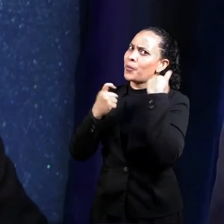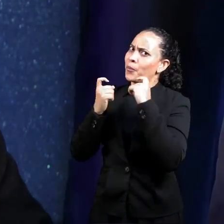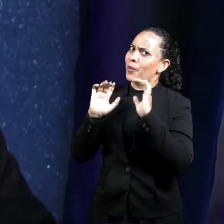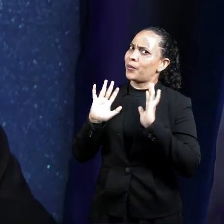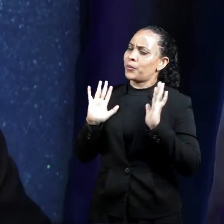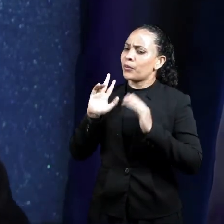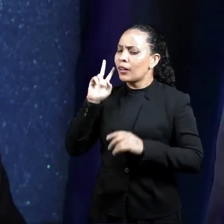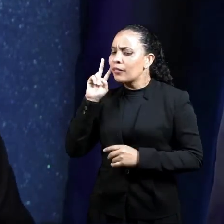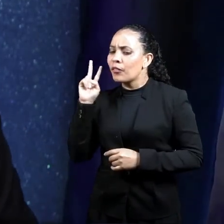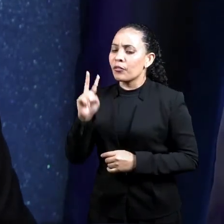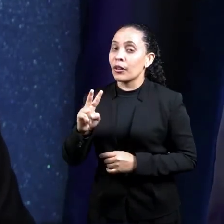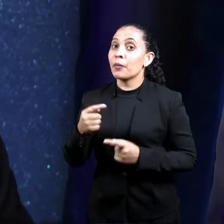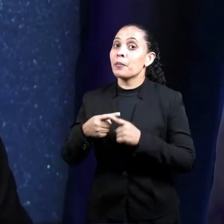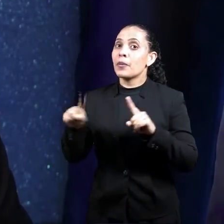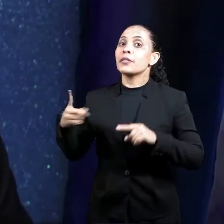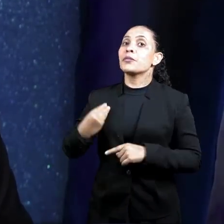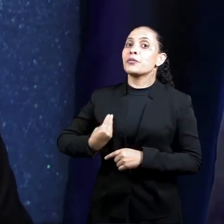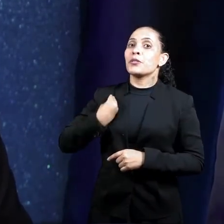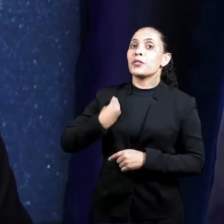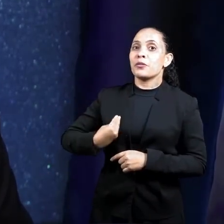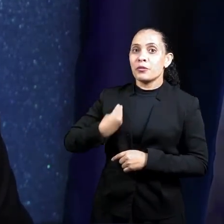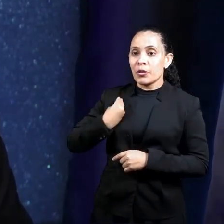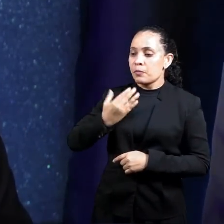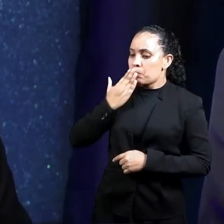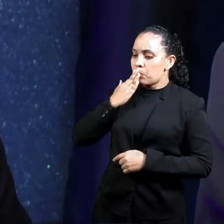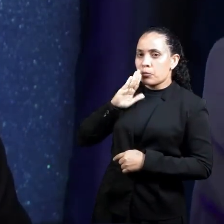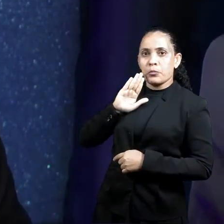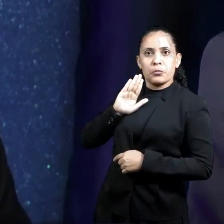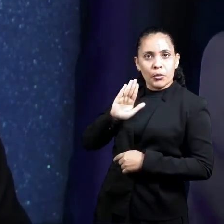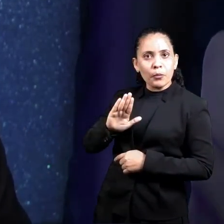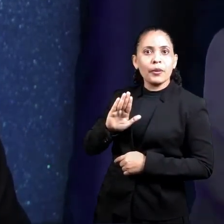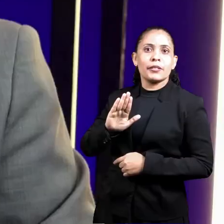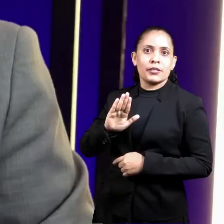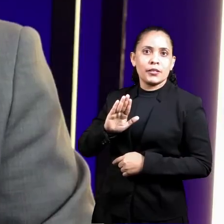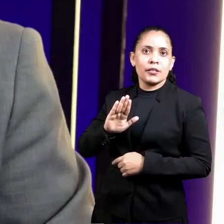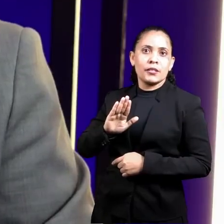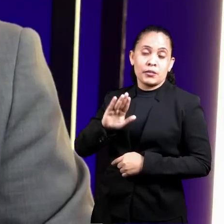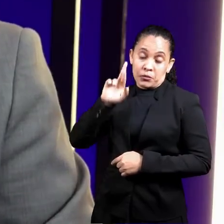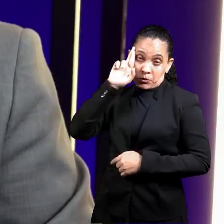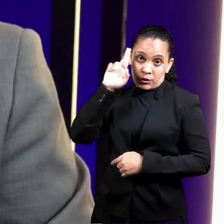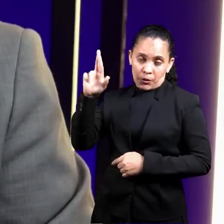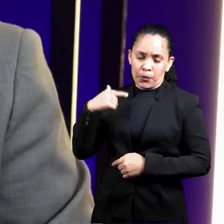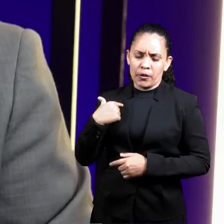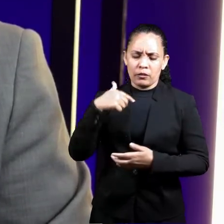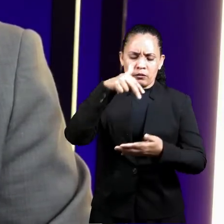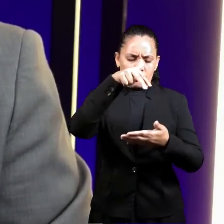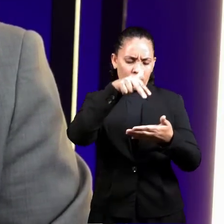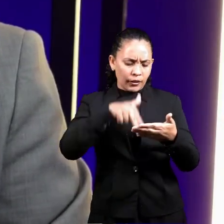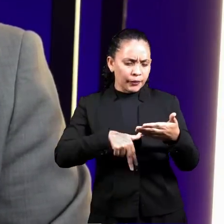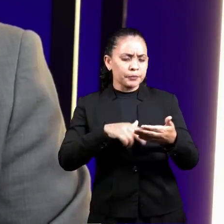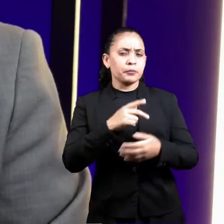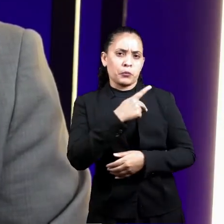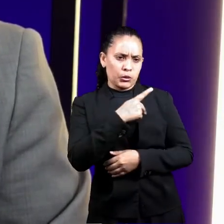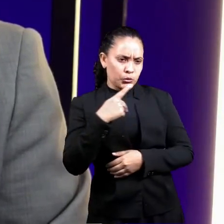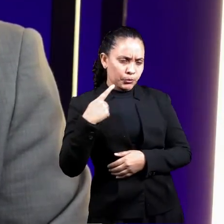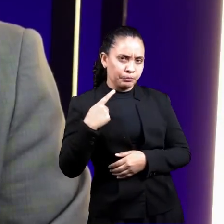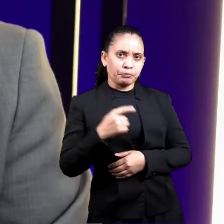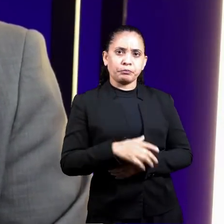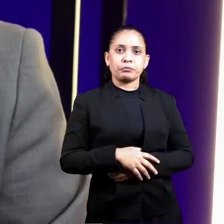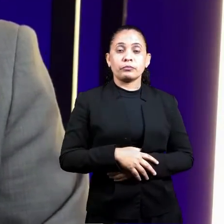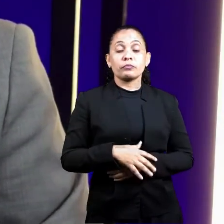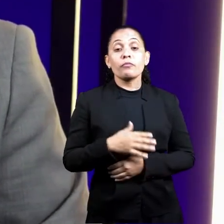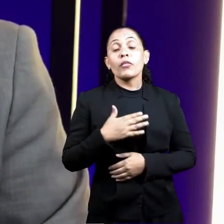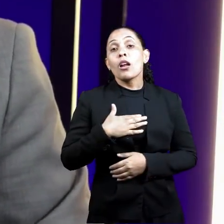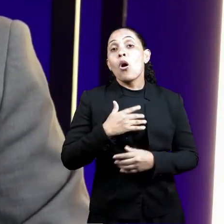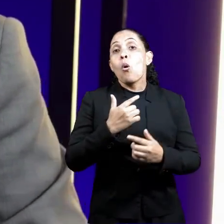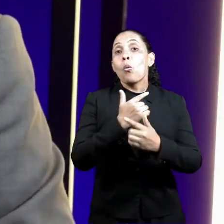com a promessa, em viver a promessa do Senhor. Glória a Deus. É interessante, eu estava lendo, pastor Antônio, que